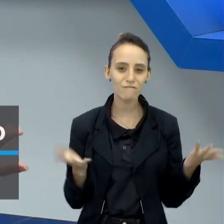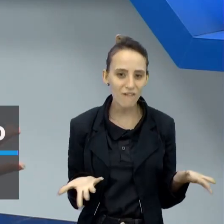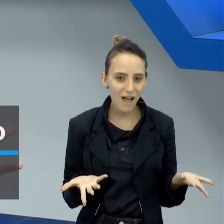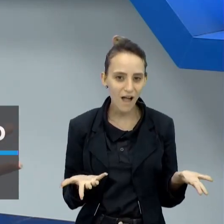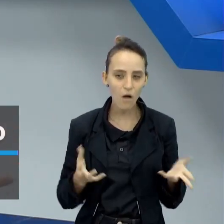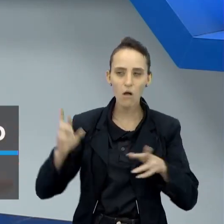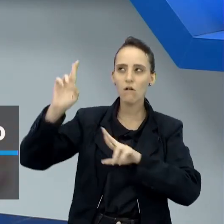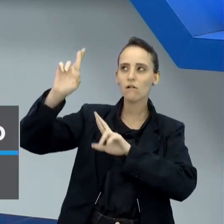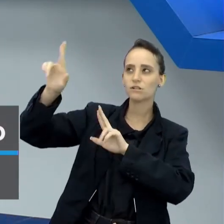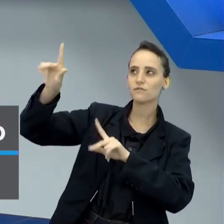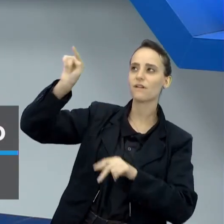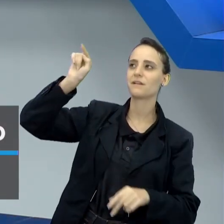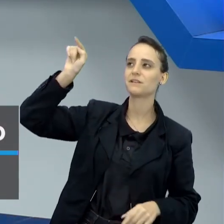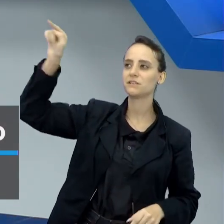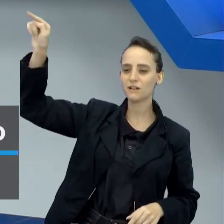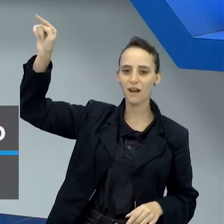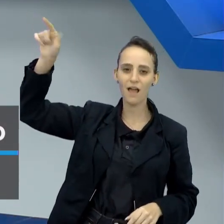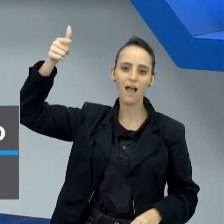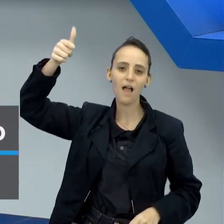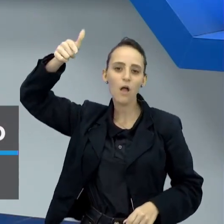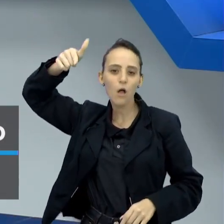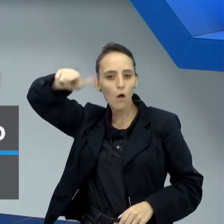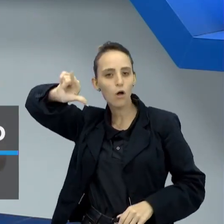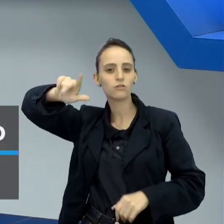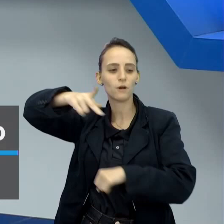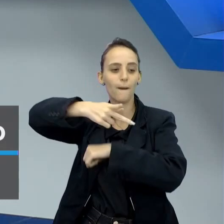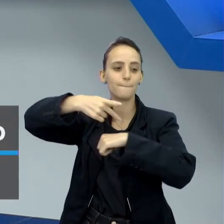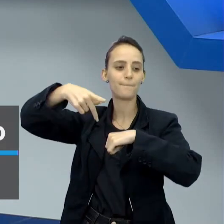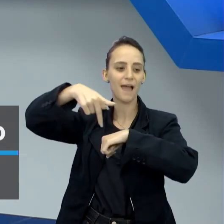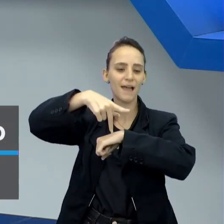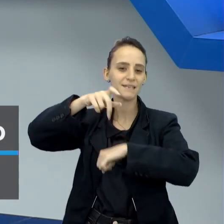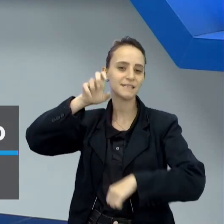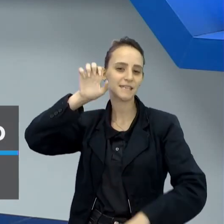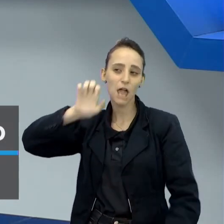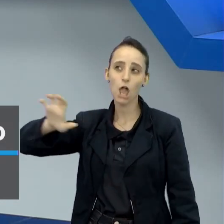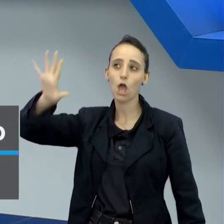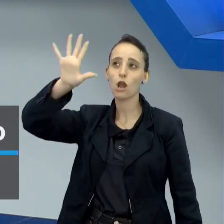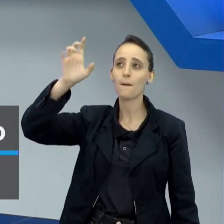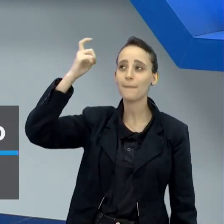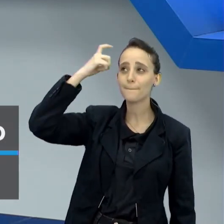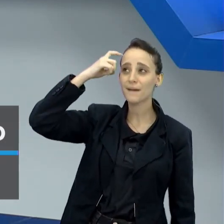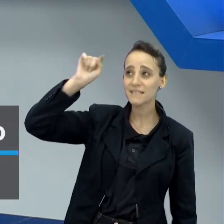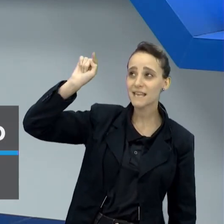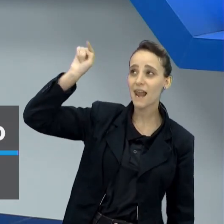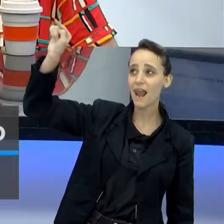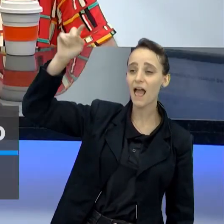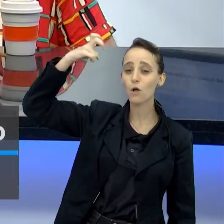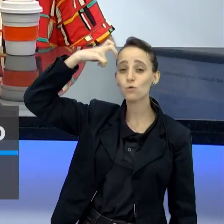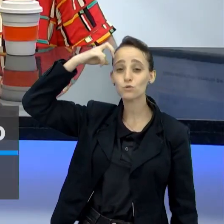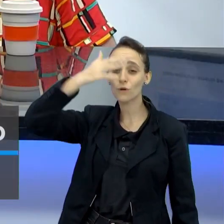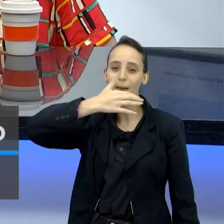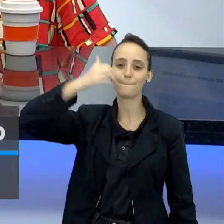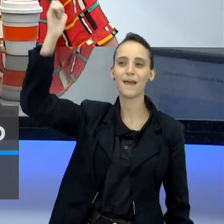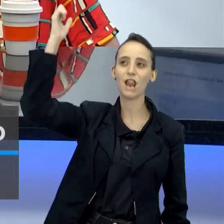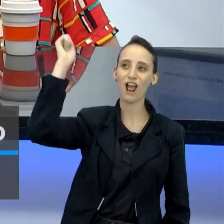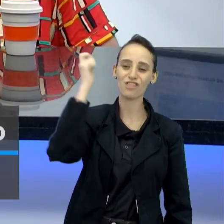e potencialidade que nós temos enquanto povo, enquanto cultura, enquanto indivíduos. É verdade. E nós temos aí